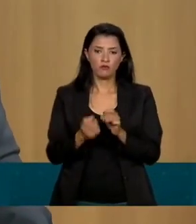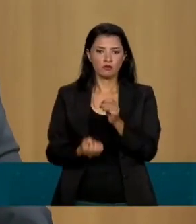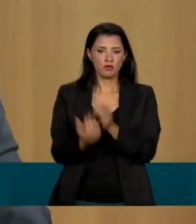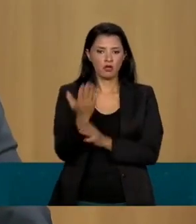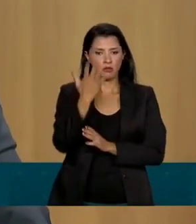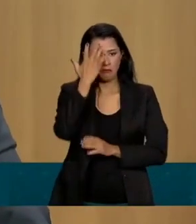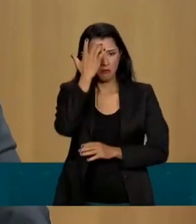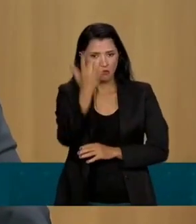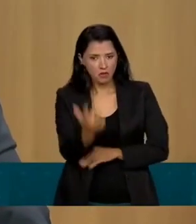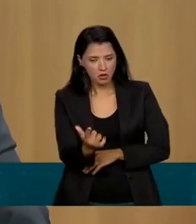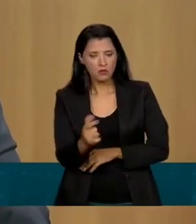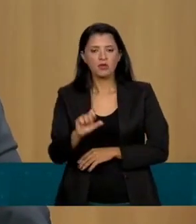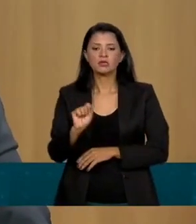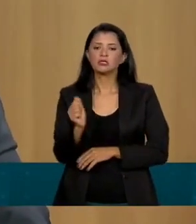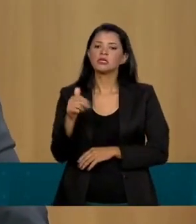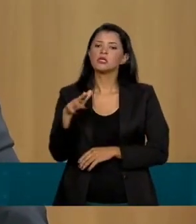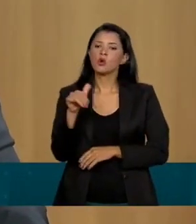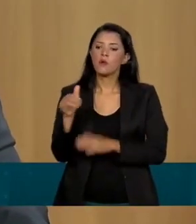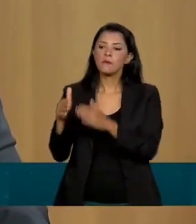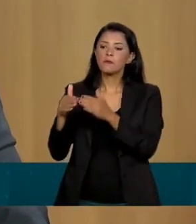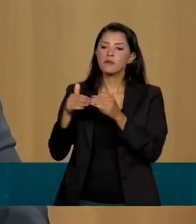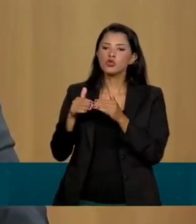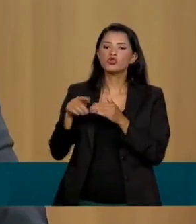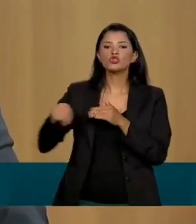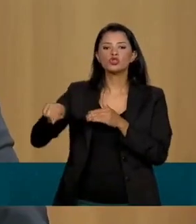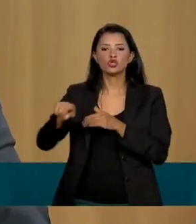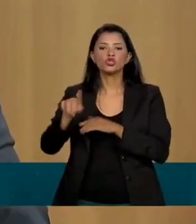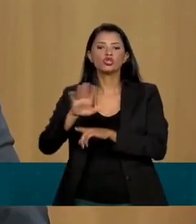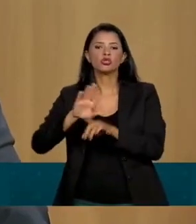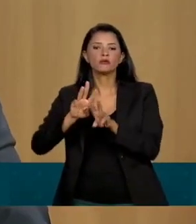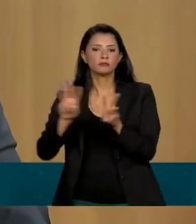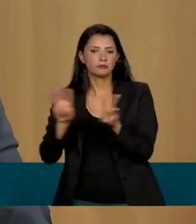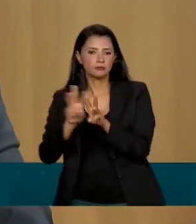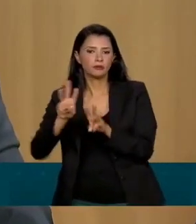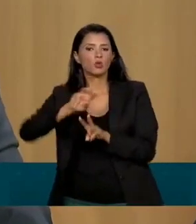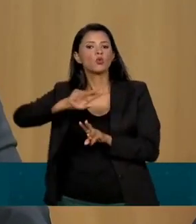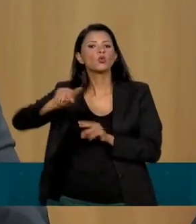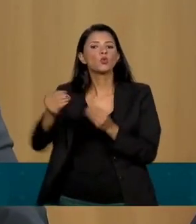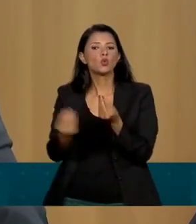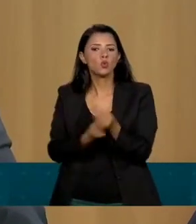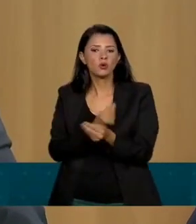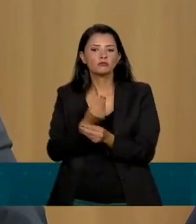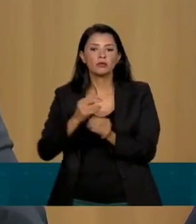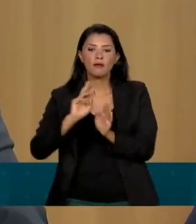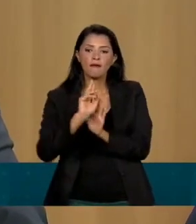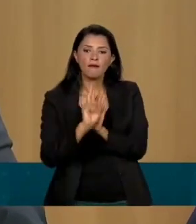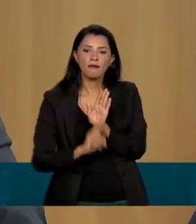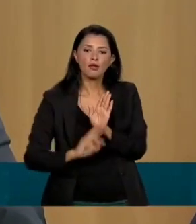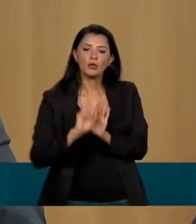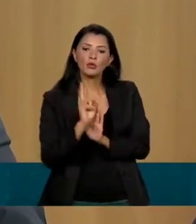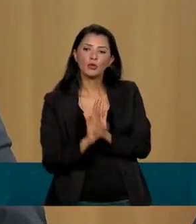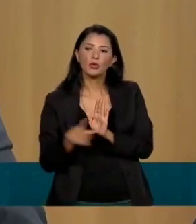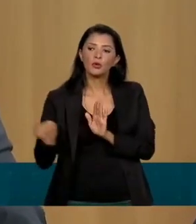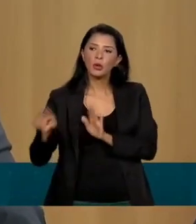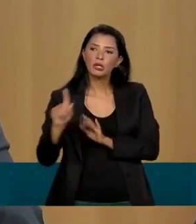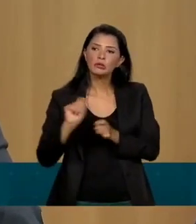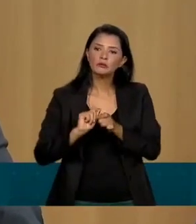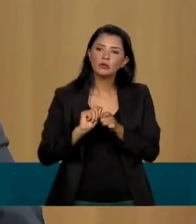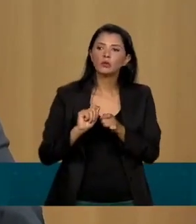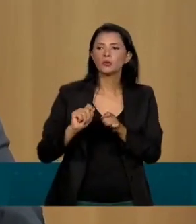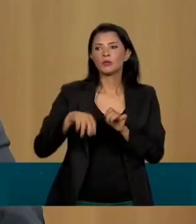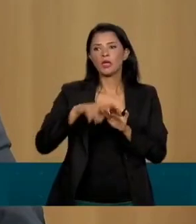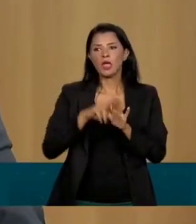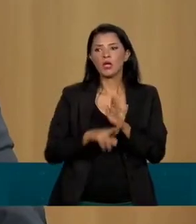vai requisitar das plataformas relatórios sobre as medidas que eles estão adotando ou